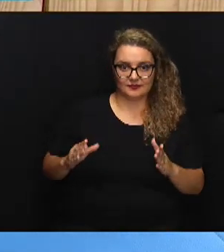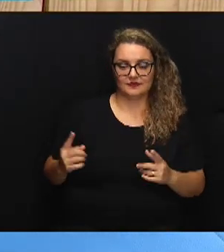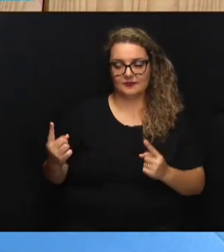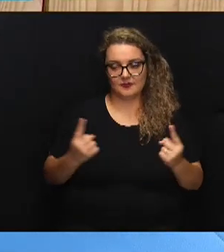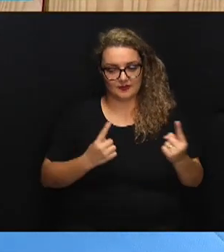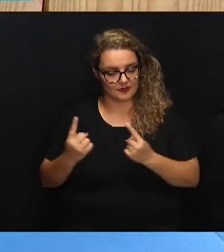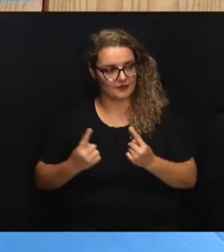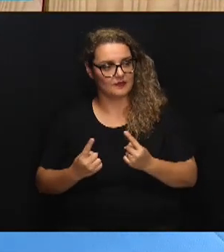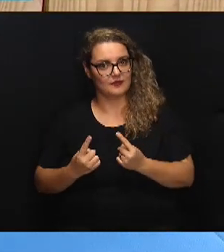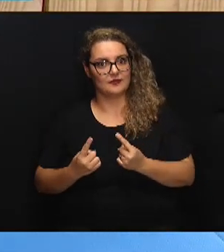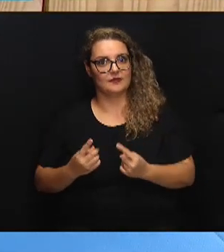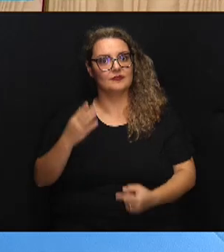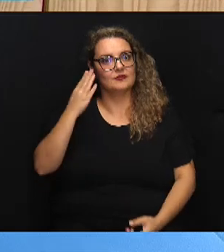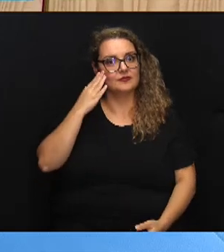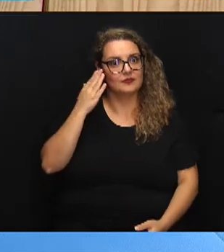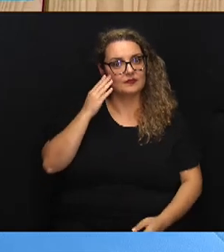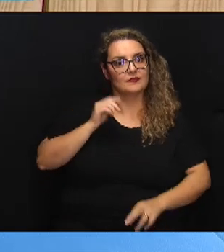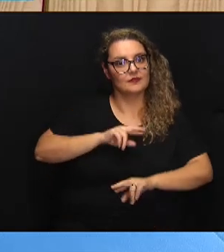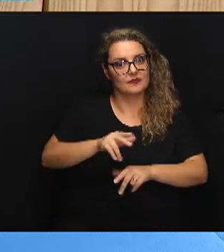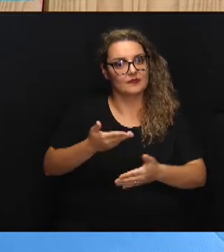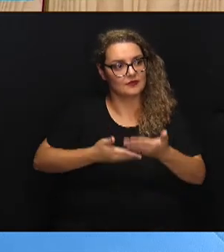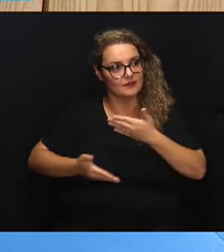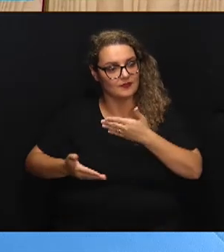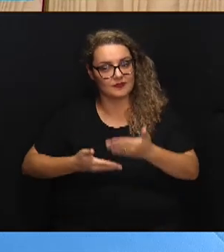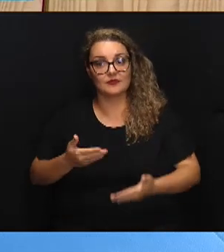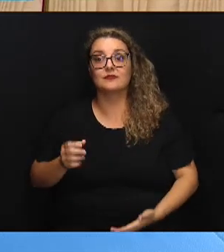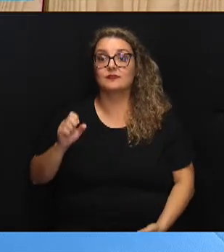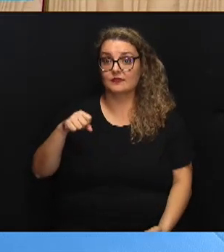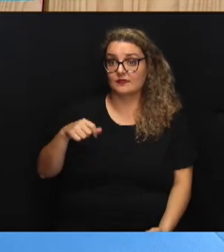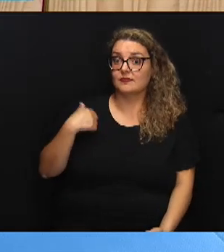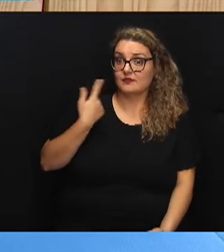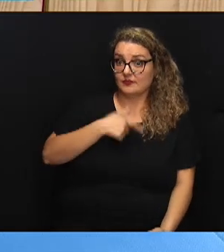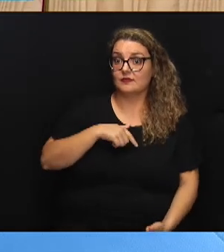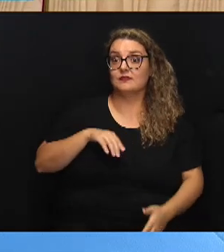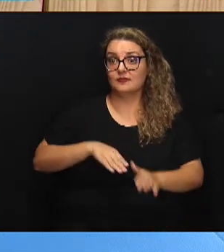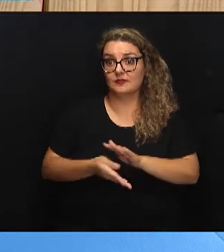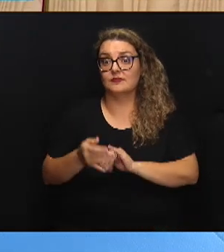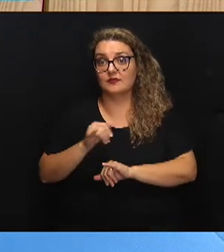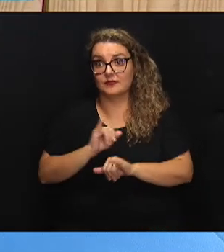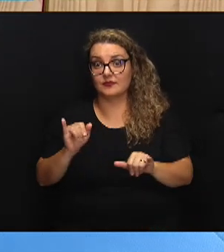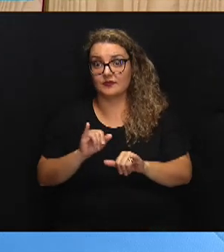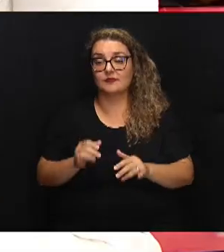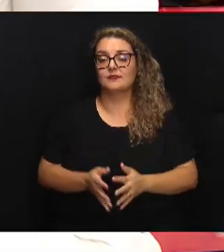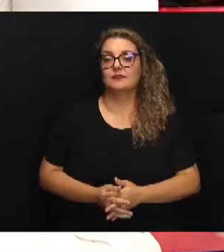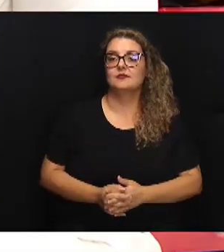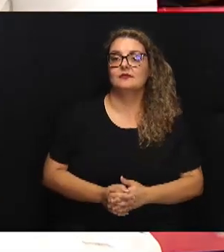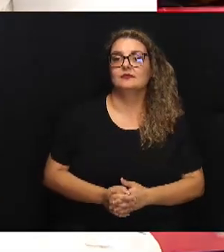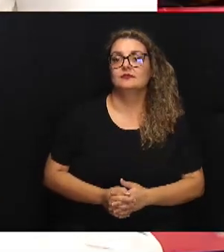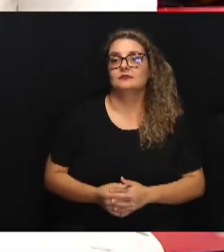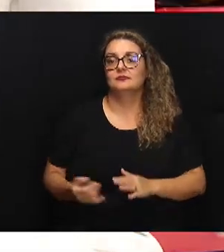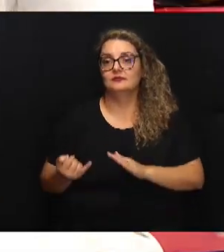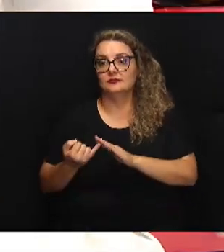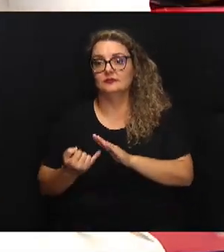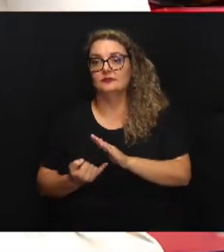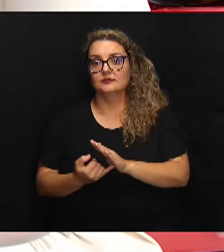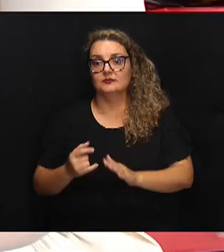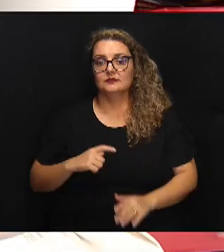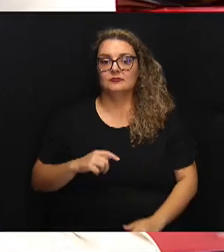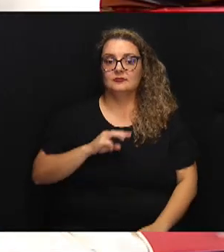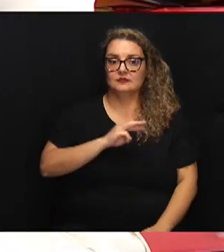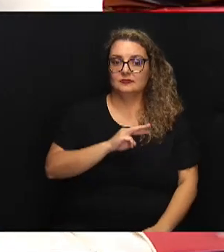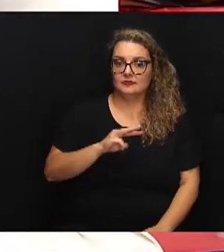pessoas tragam seus saberes e compartilhem? Nós costumamos divulgar, né? A instituição ela tem uma